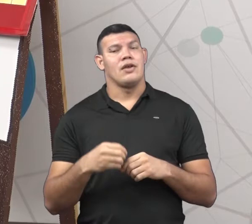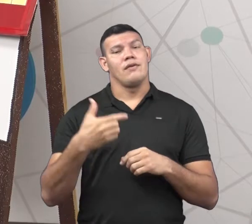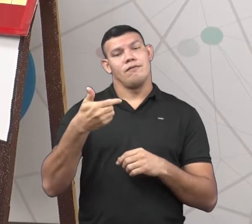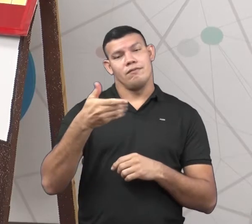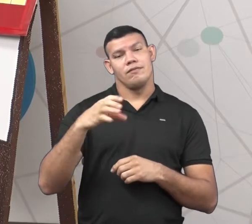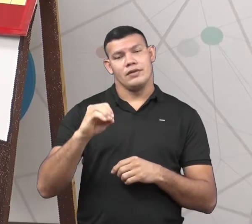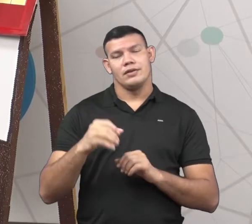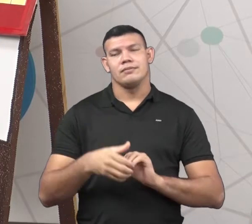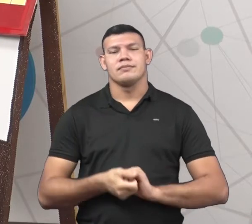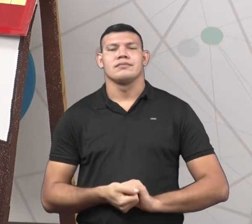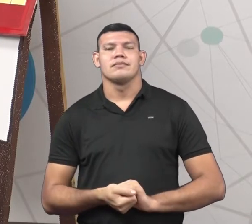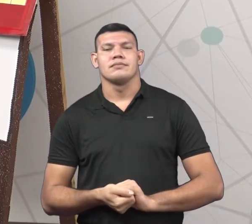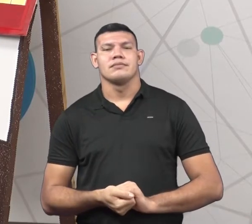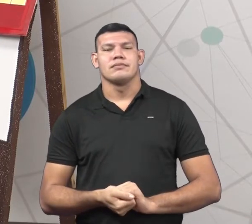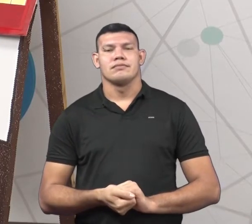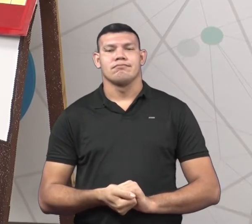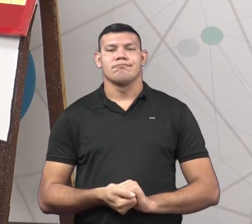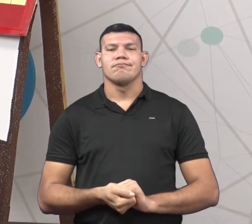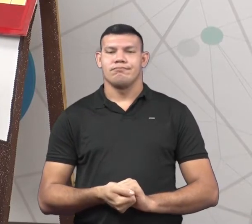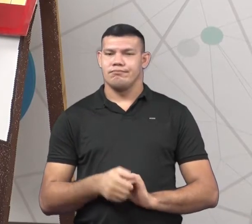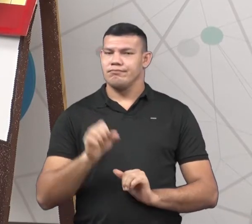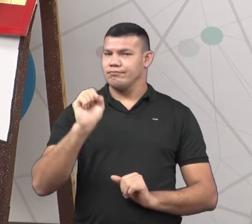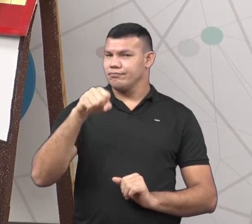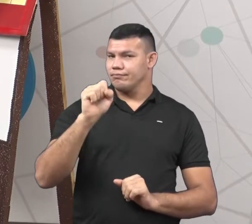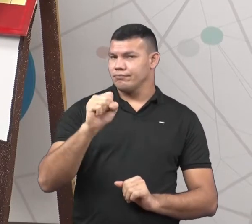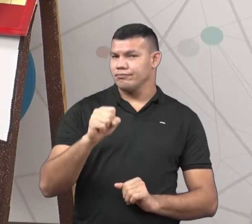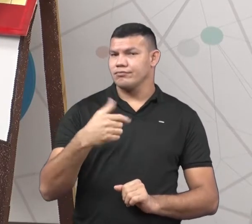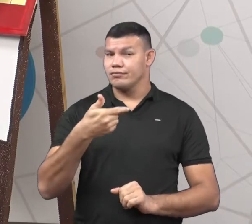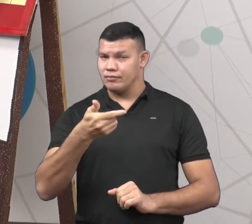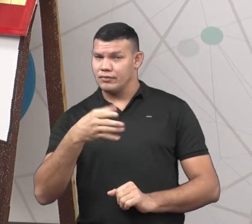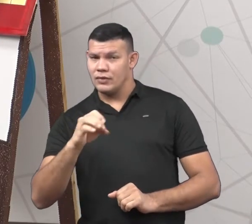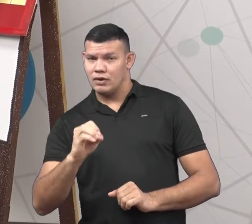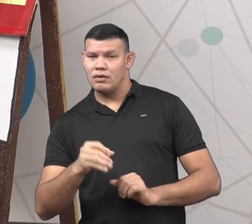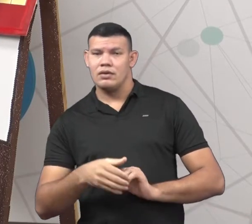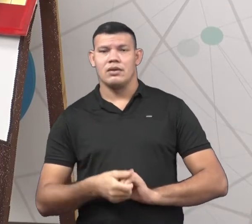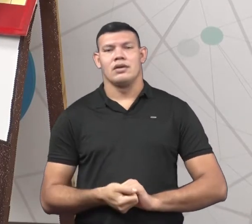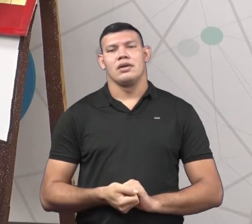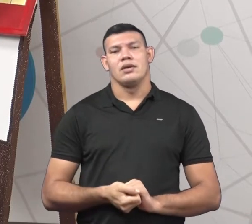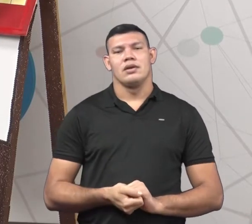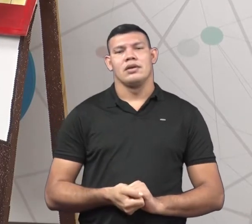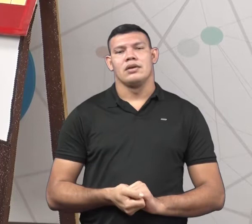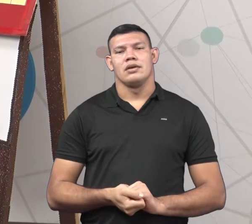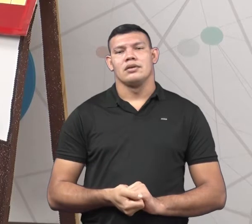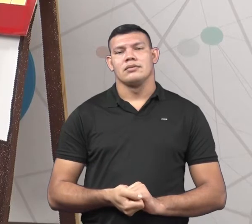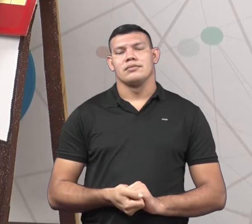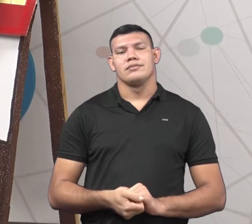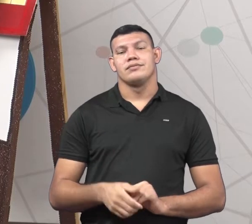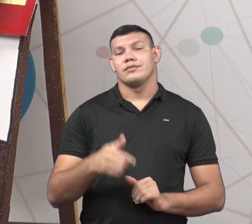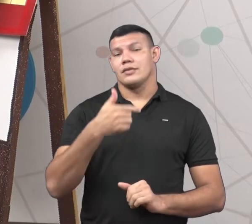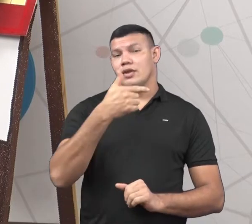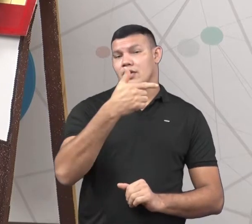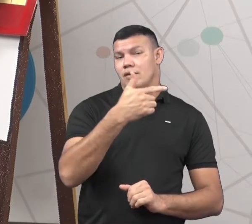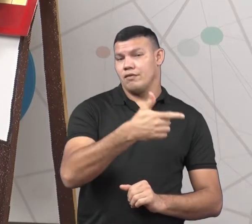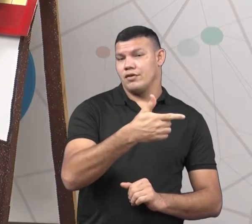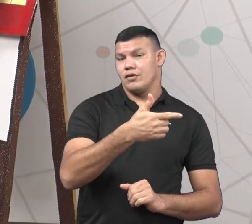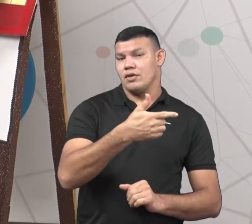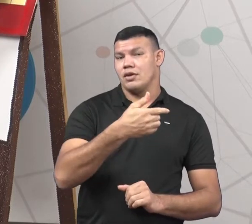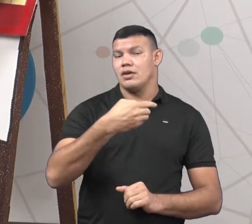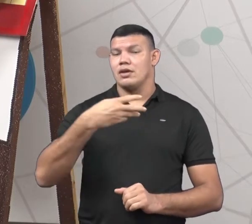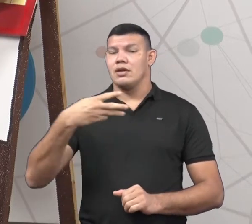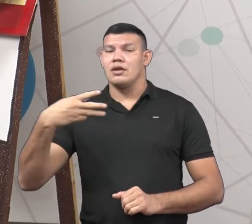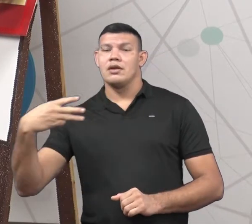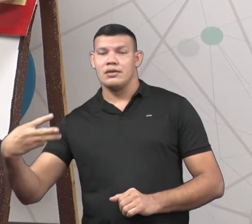ocupando, ele vai valer 20. Como que eu vou ler esse número? 23. Eu tenho